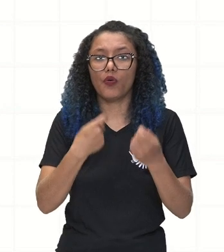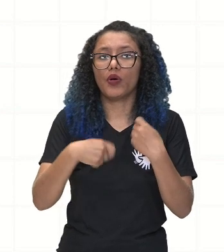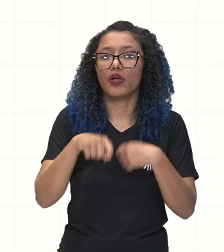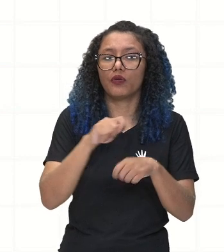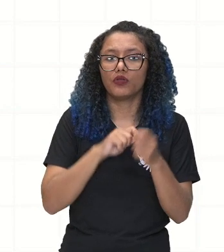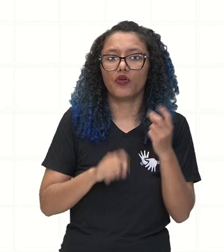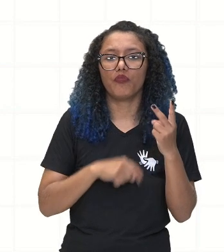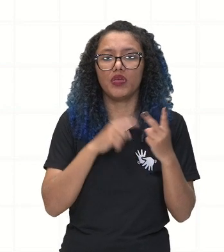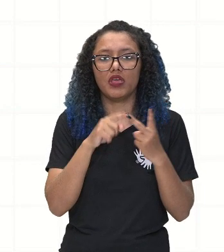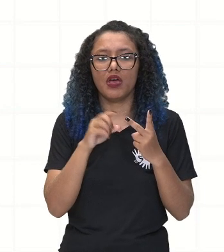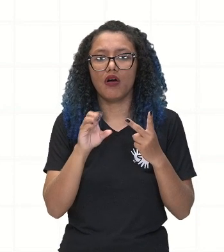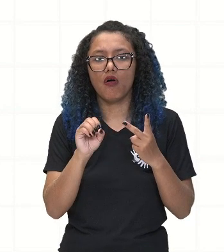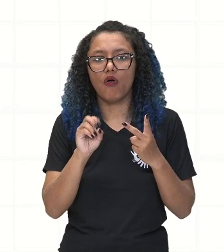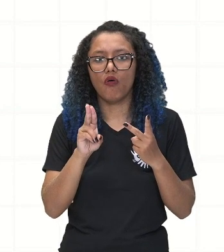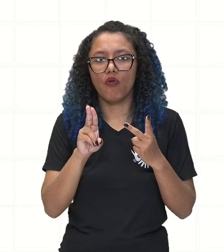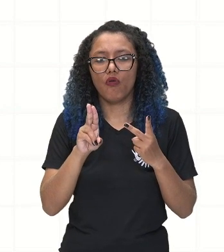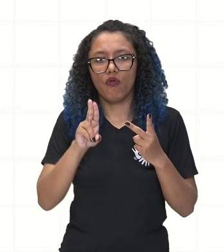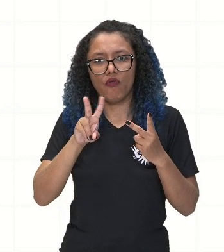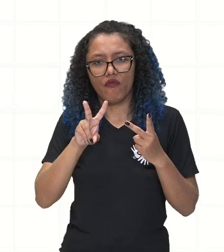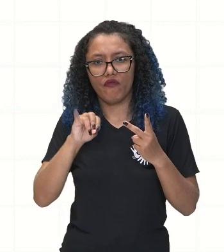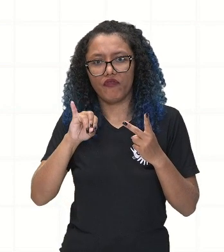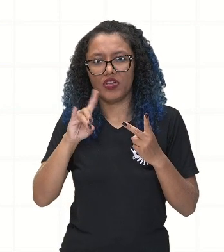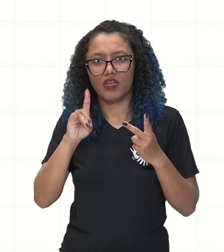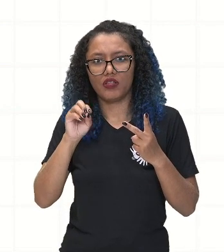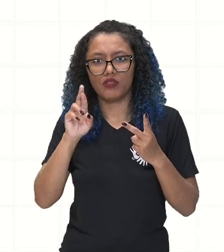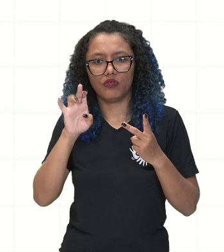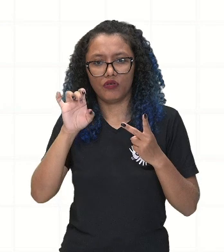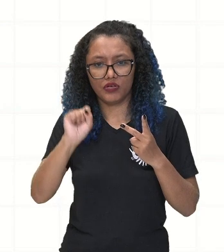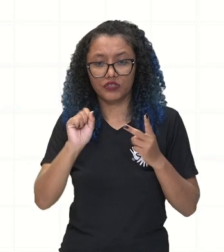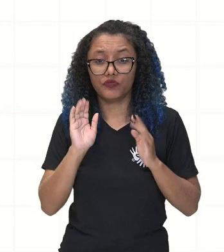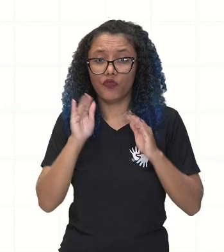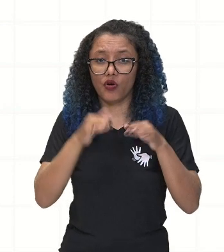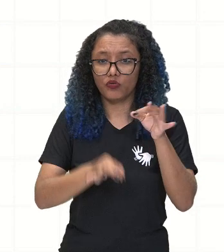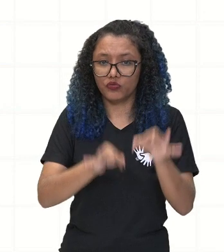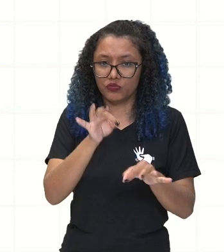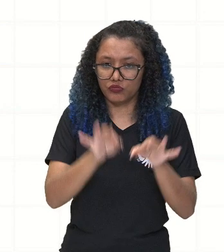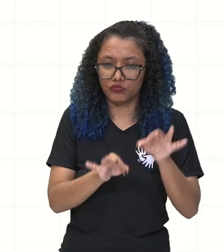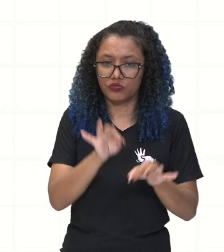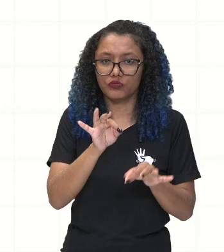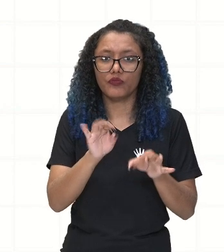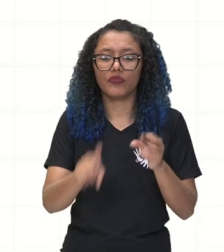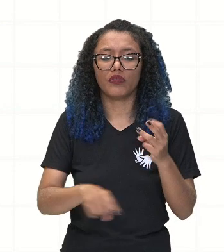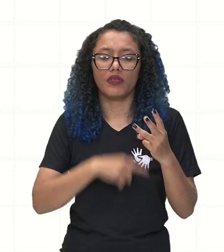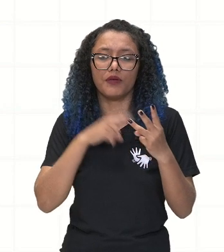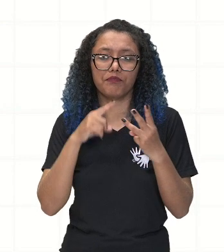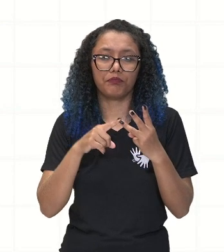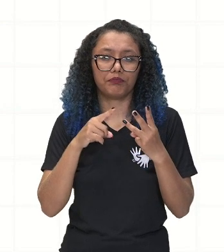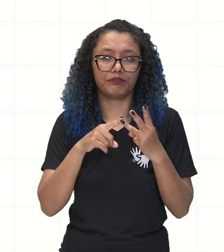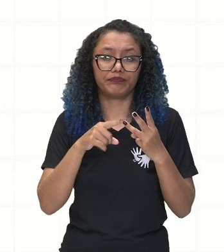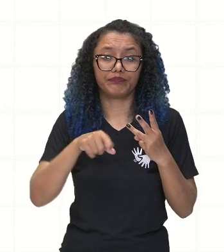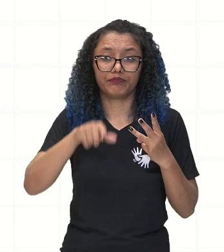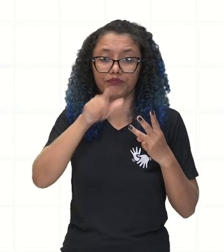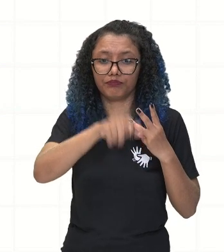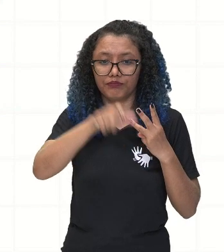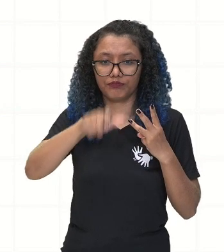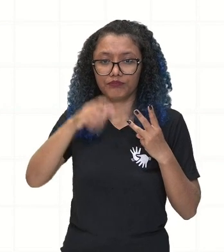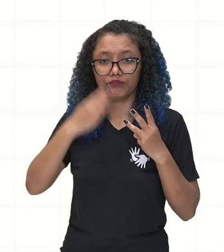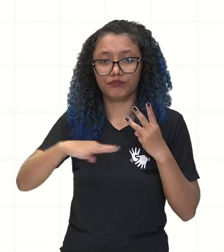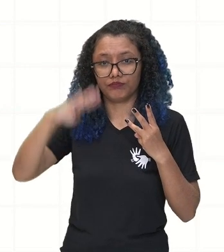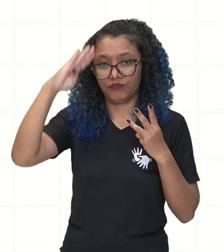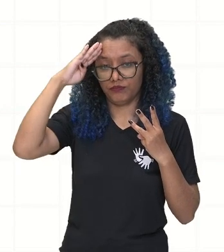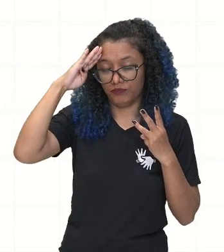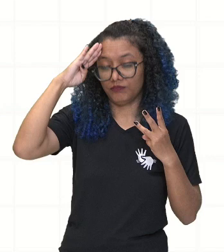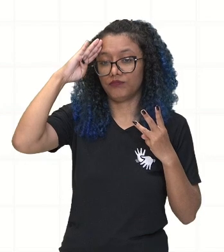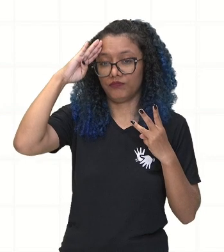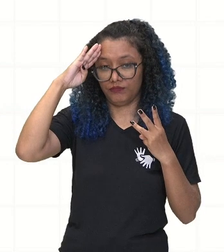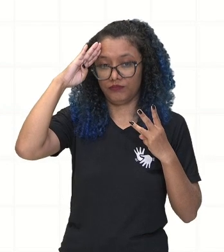os ouvidores, que vão estar relacionados às questões jurídicas, e também os militares, que vão estar